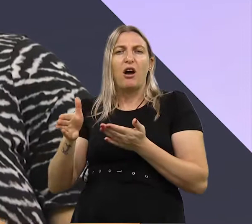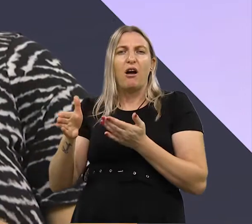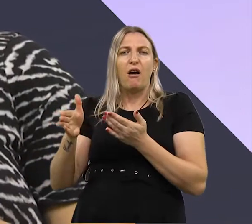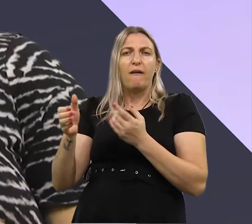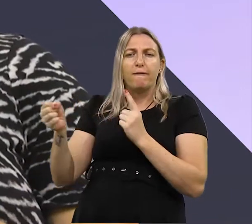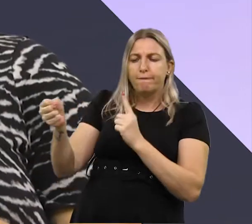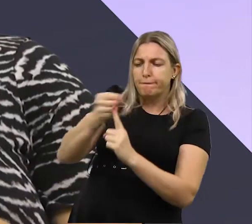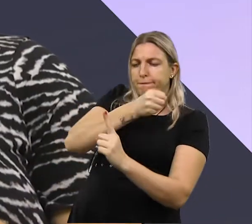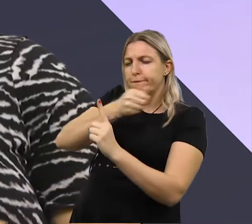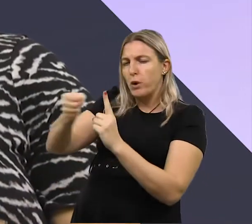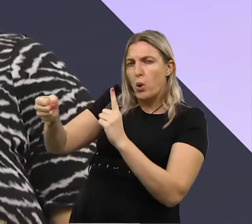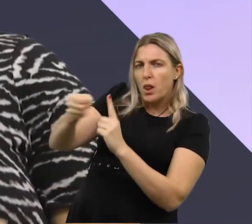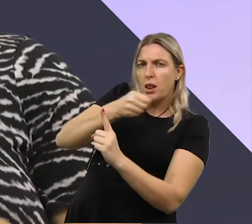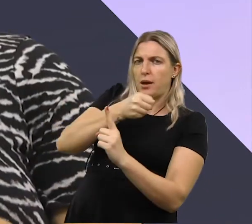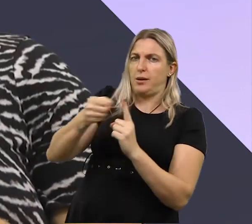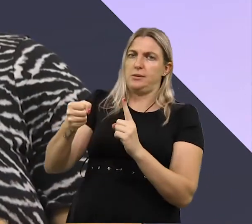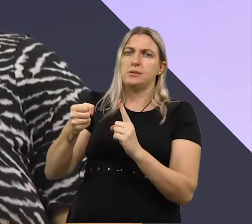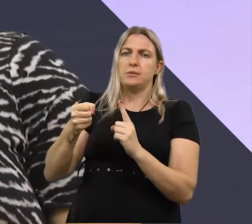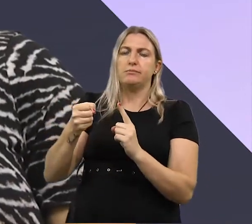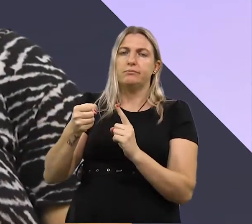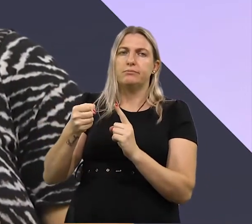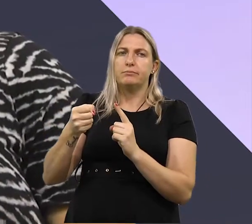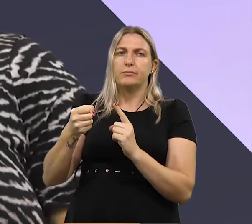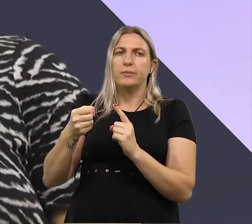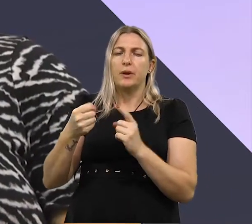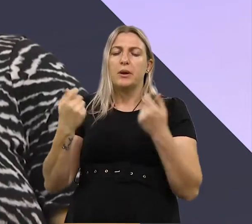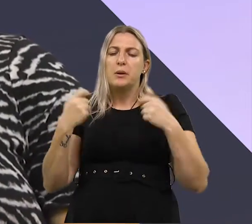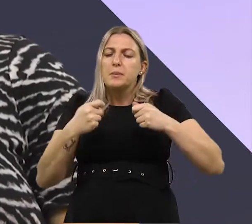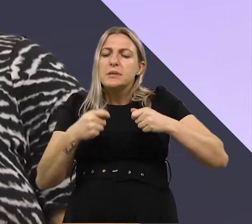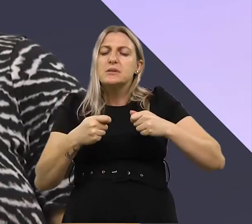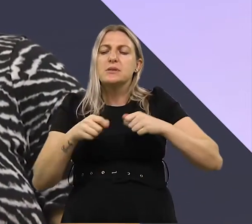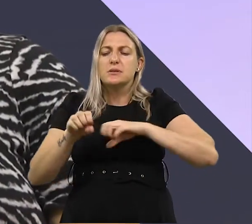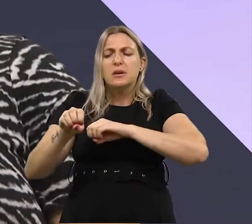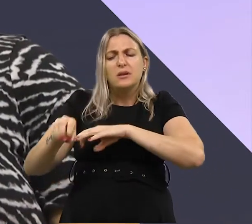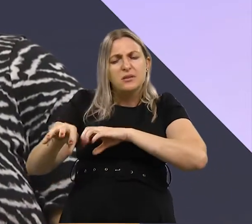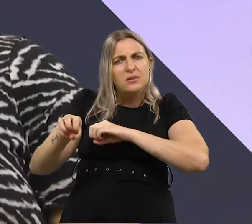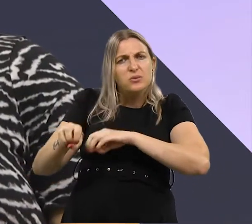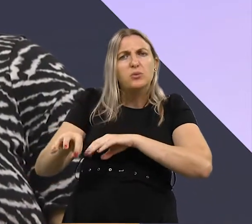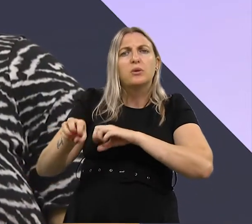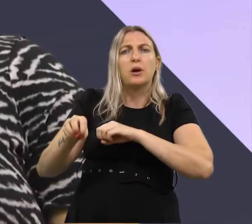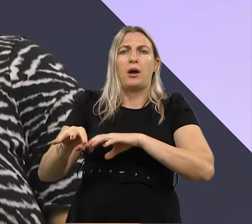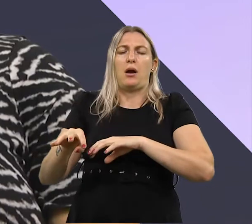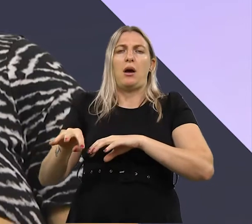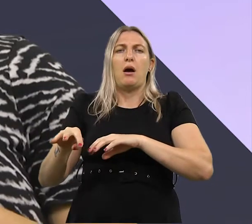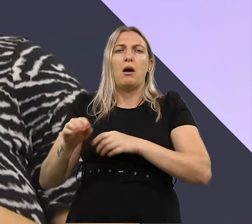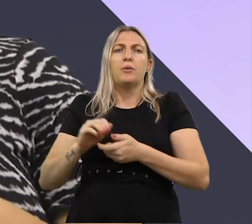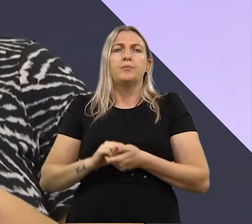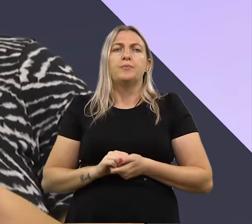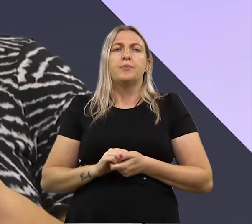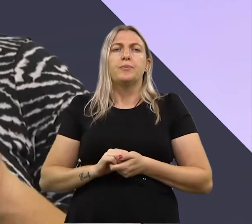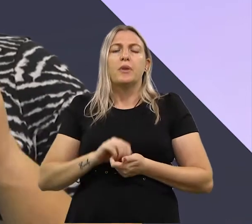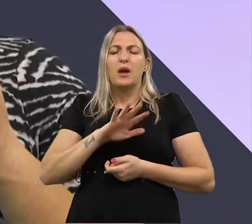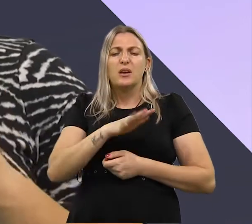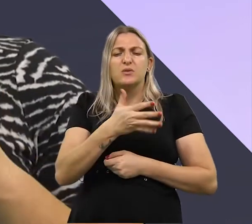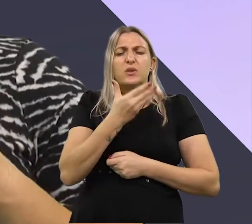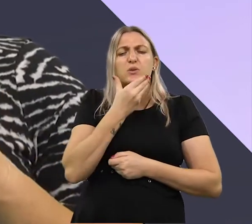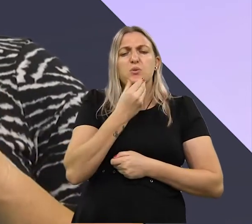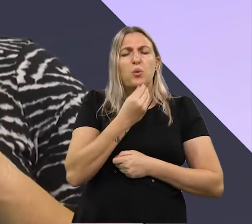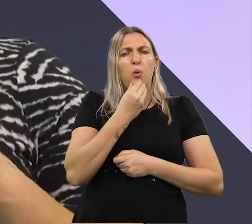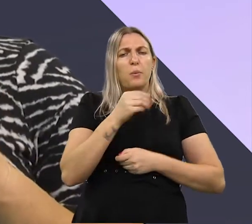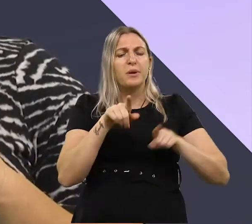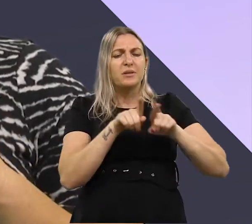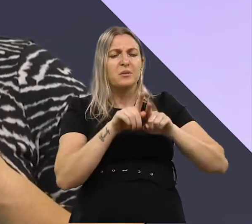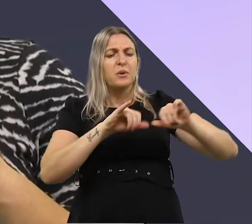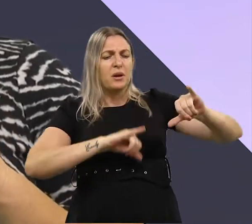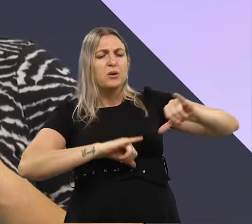já com a agressão física. Então, por isso eu falo que a gente precisa tratar isso na educação também. E às vezes o homem